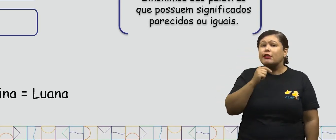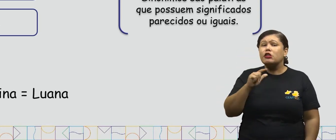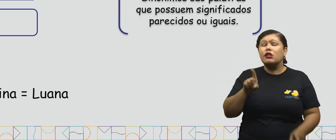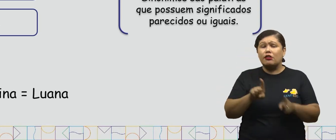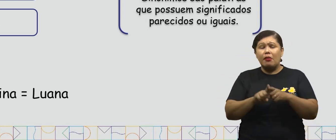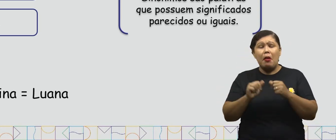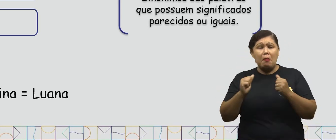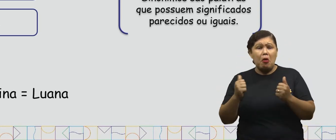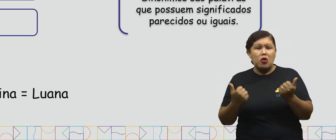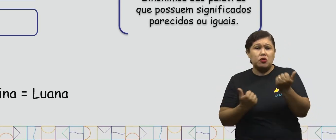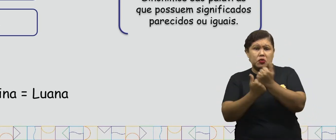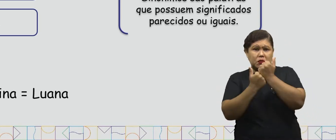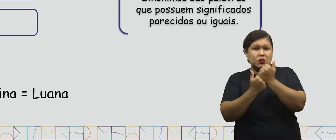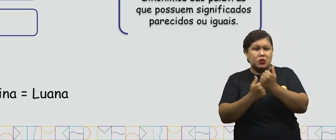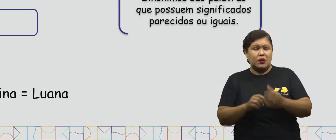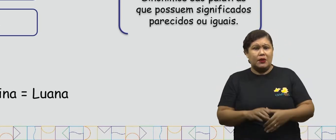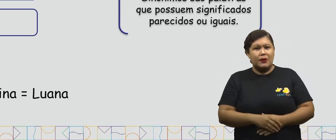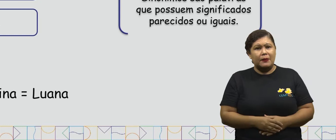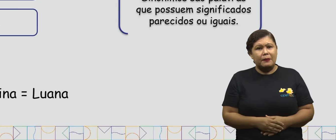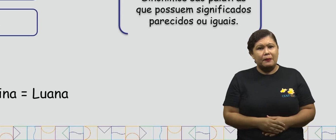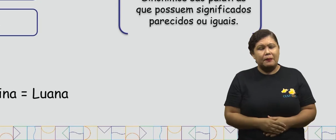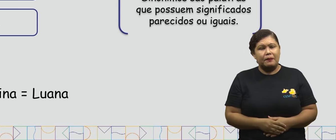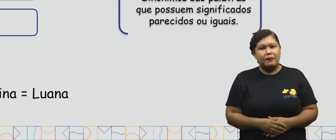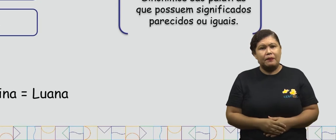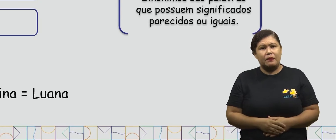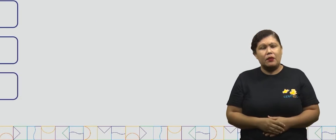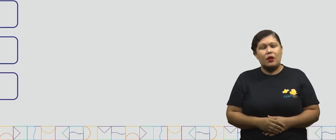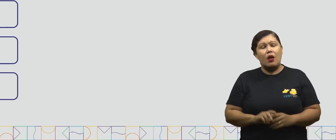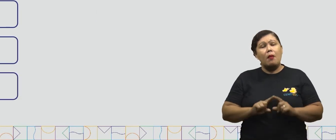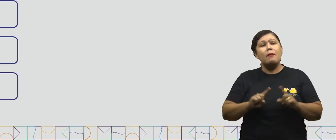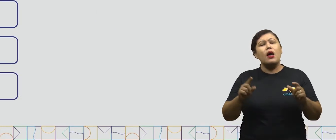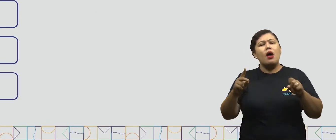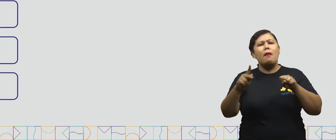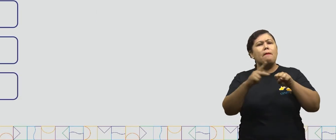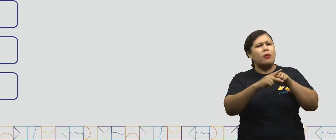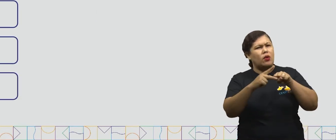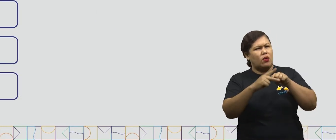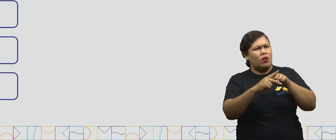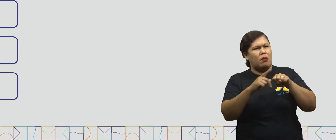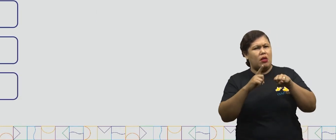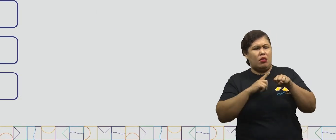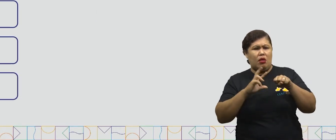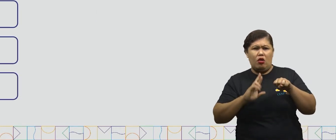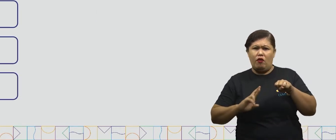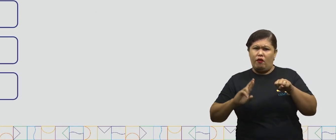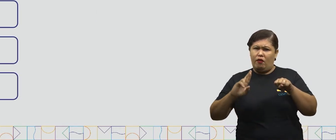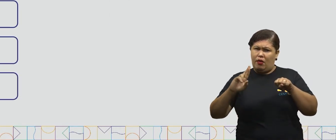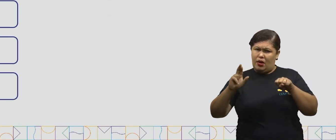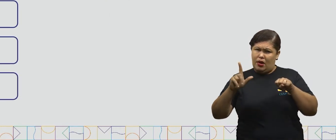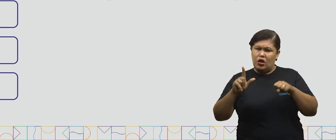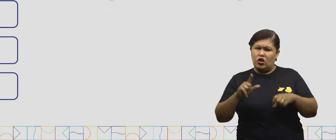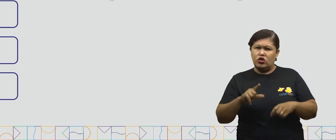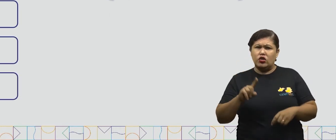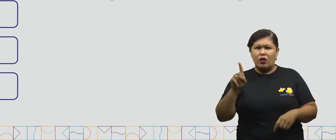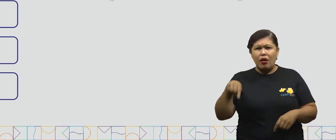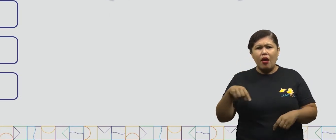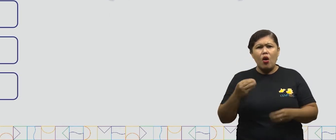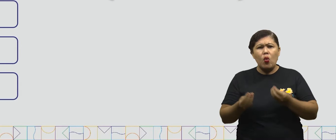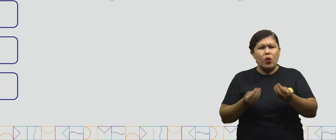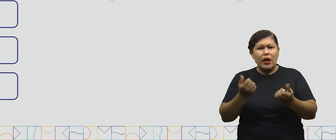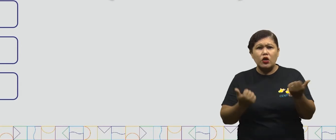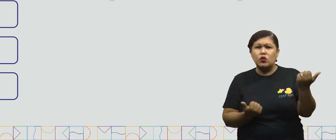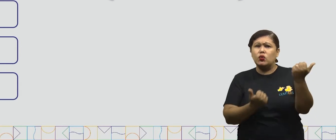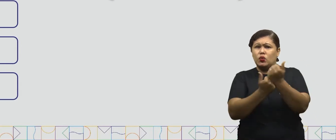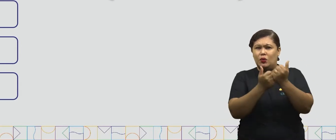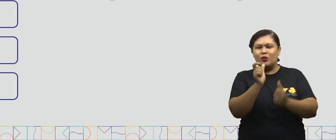como utilizamos no último parágrafo. Já os pronomes têm justamente a função de